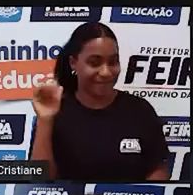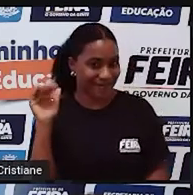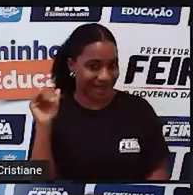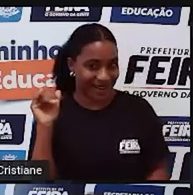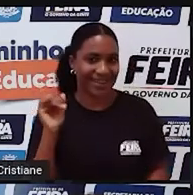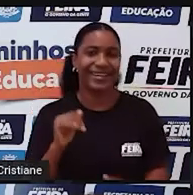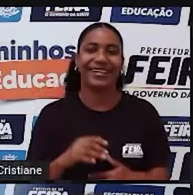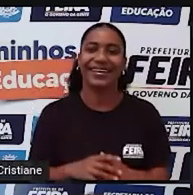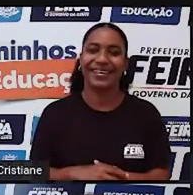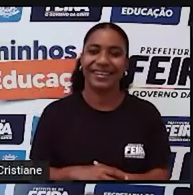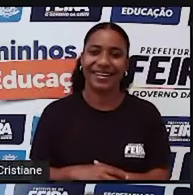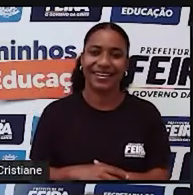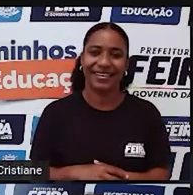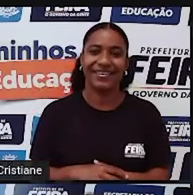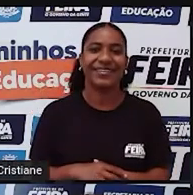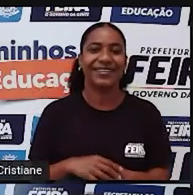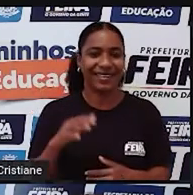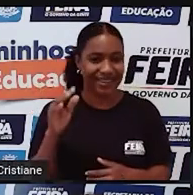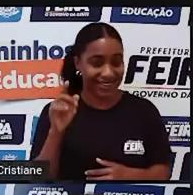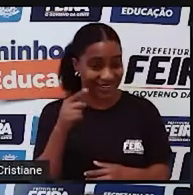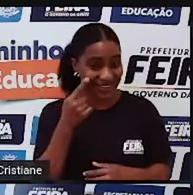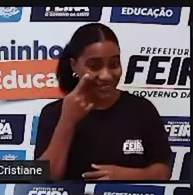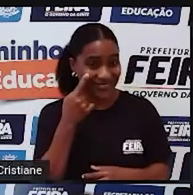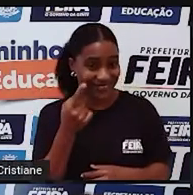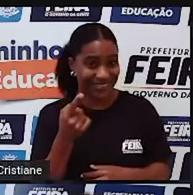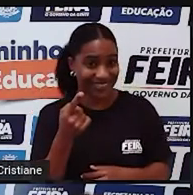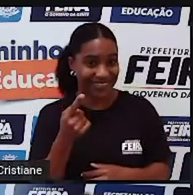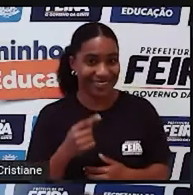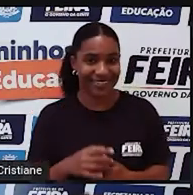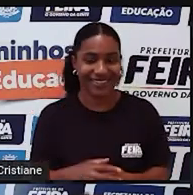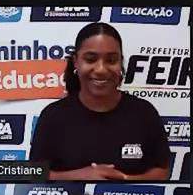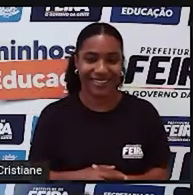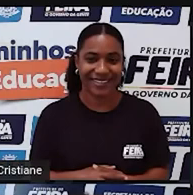bye, good afternoon, good night.